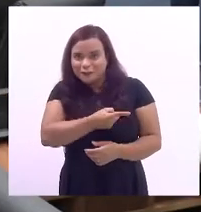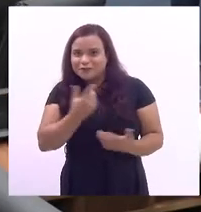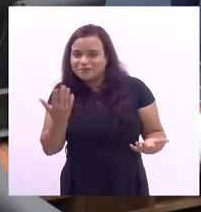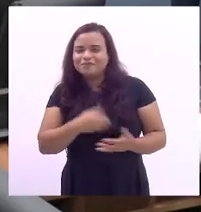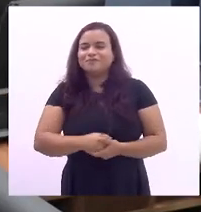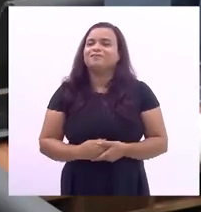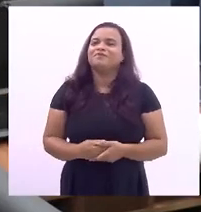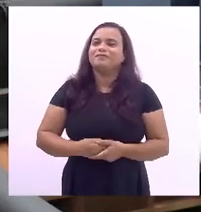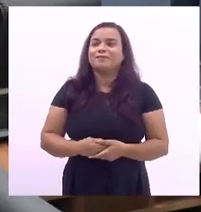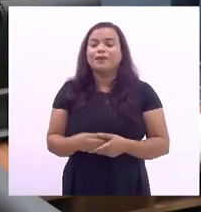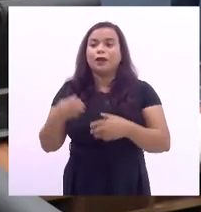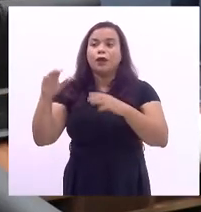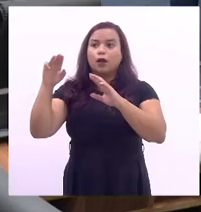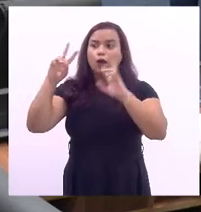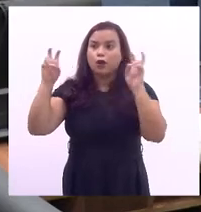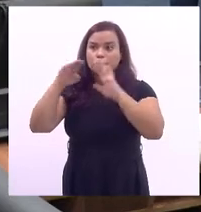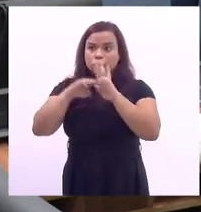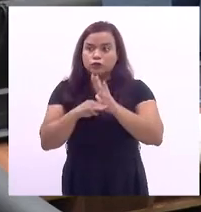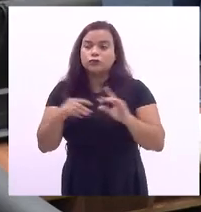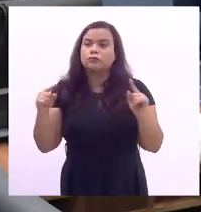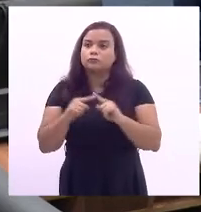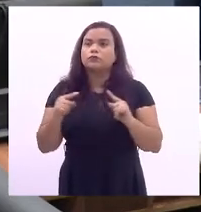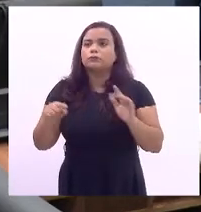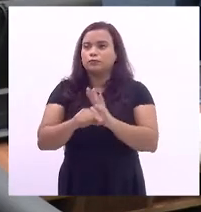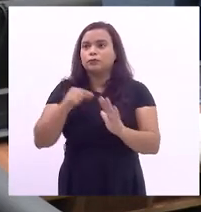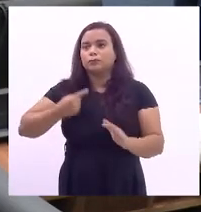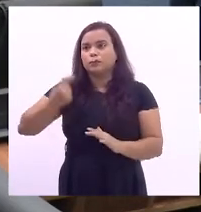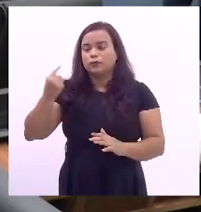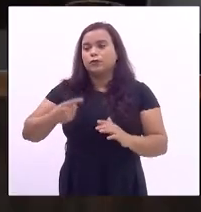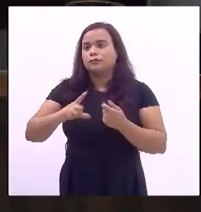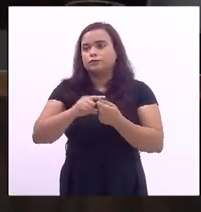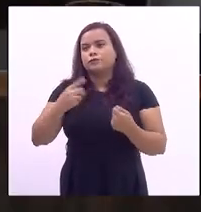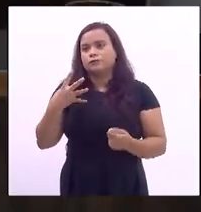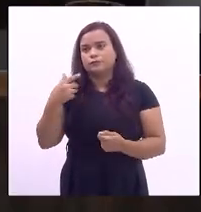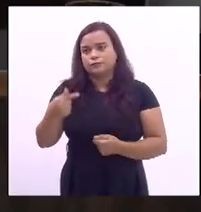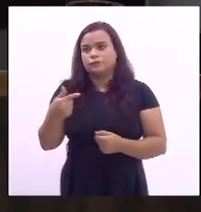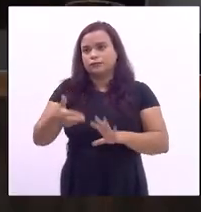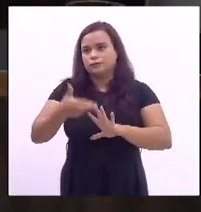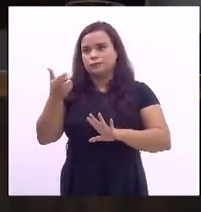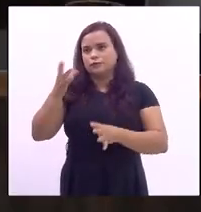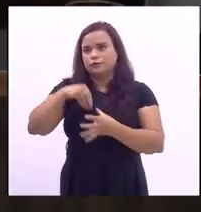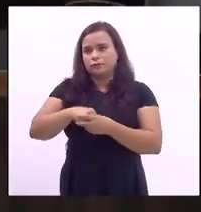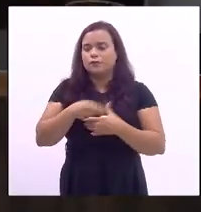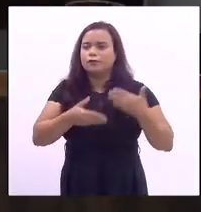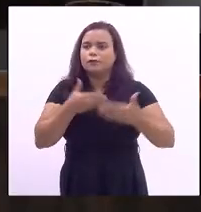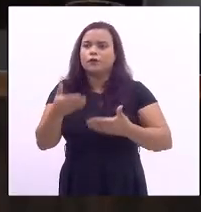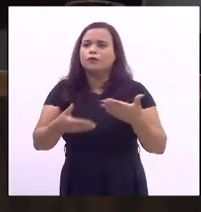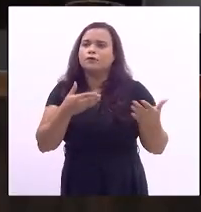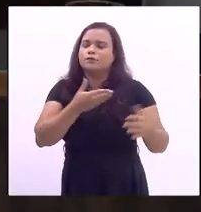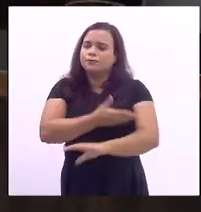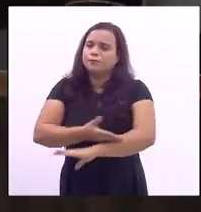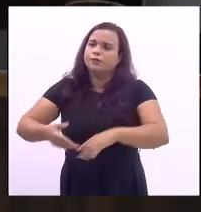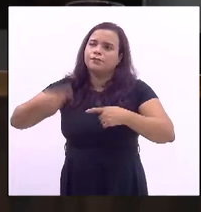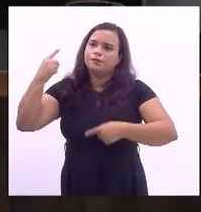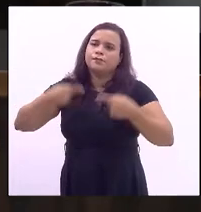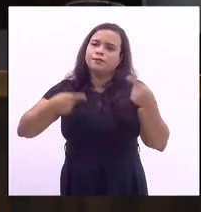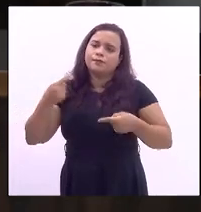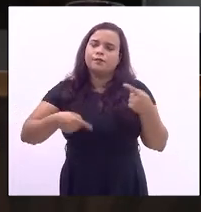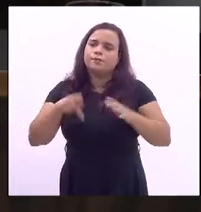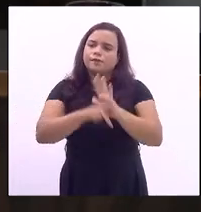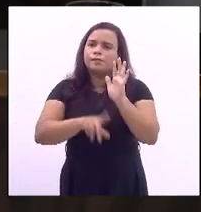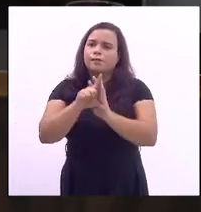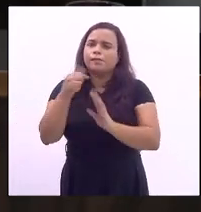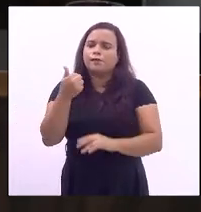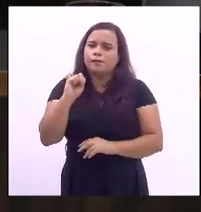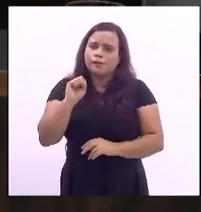a cruz da Ordem do dia de acordo para primeiro do artigo 47 2 metros interno em tramitação ordinária em primeira discussão projeto de